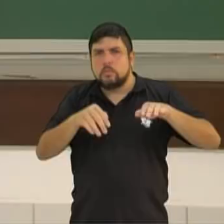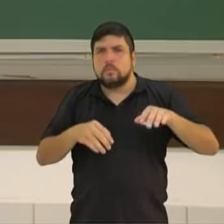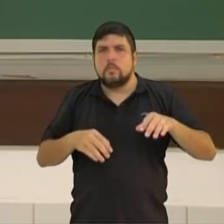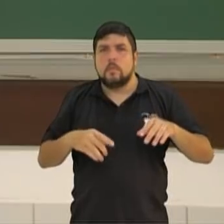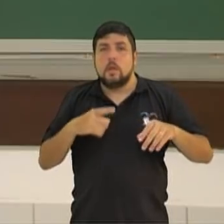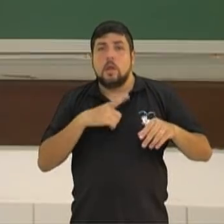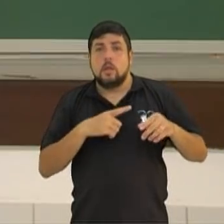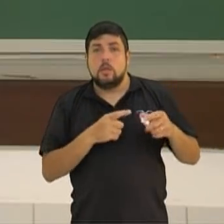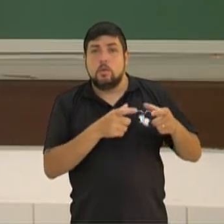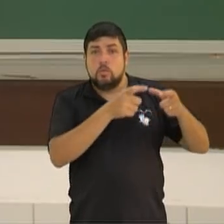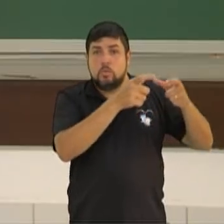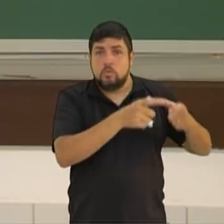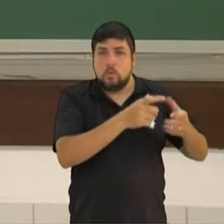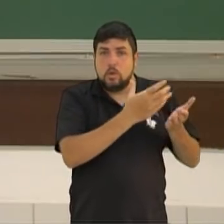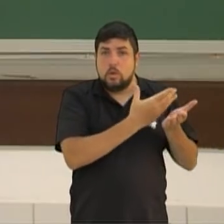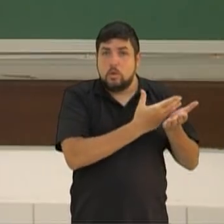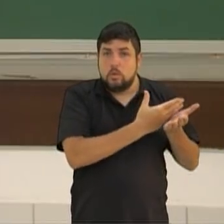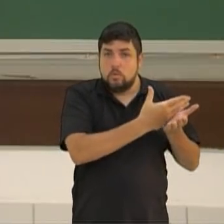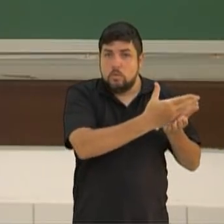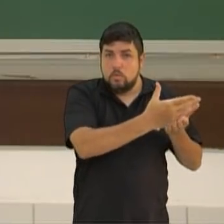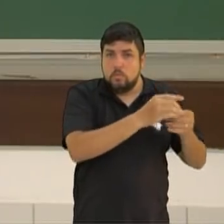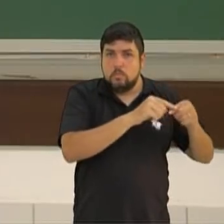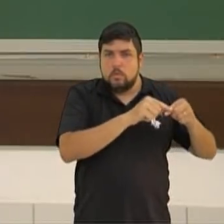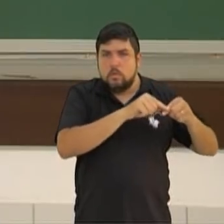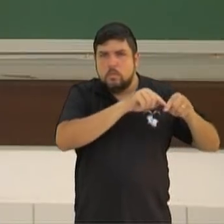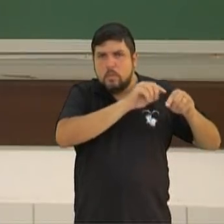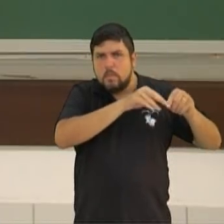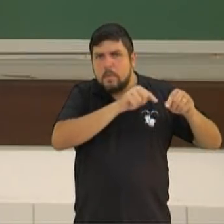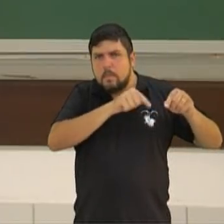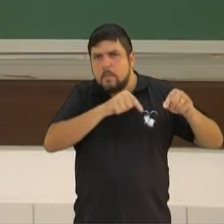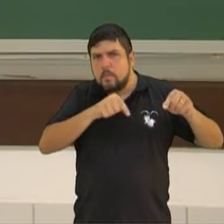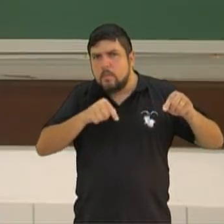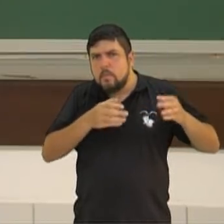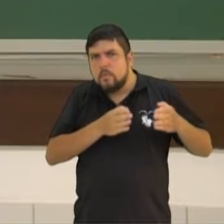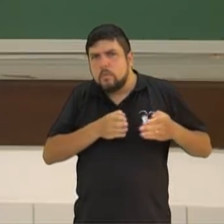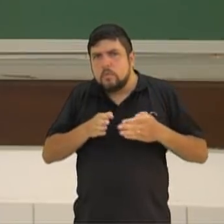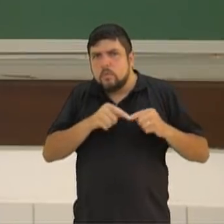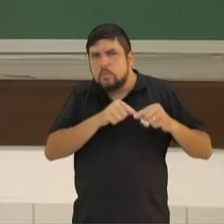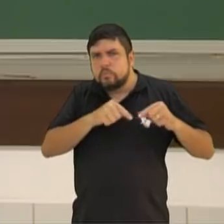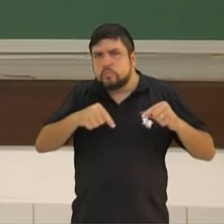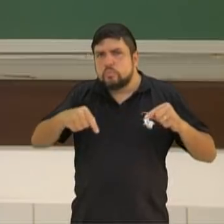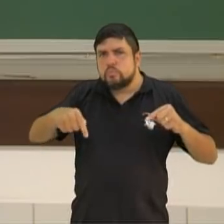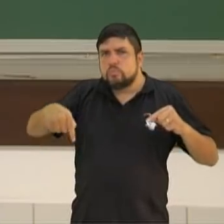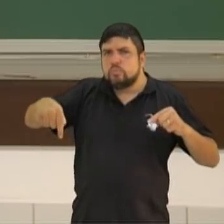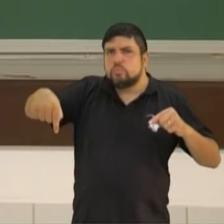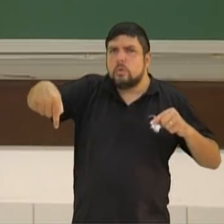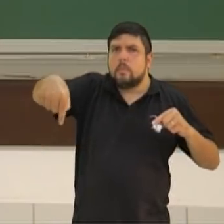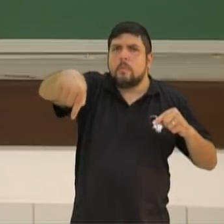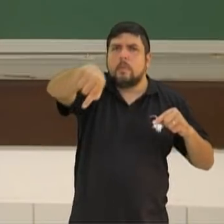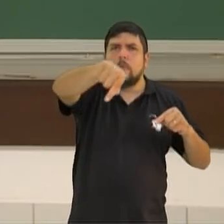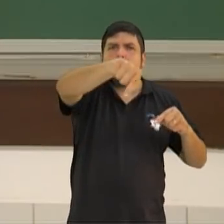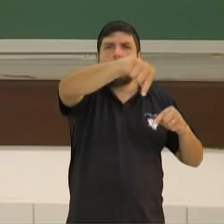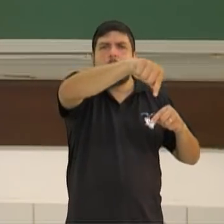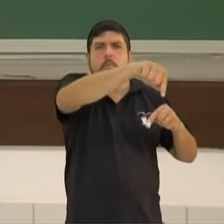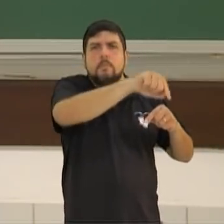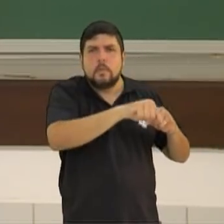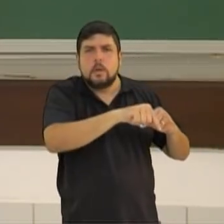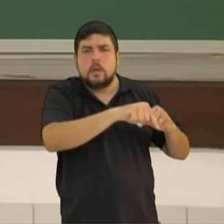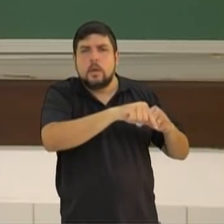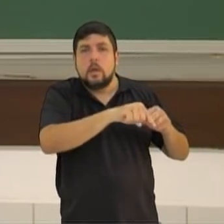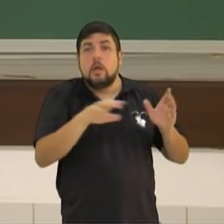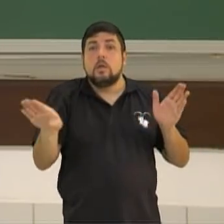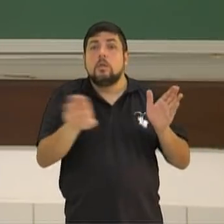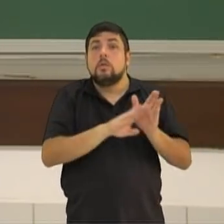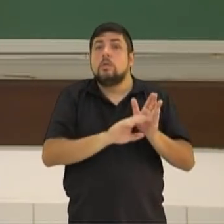de partida, faz o percurso da pista, né, completa uma volta e o primeiro que completar a pista,